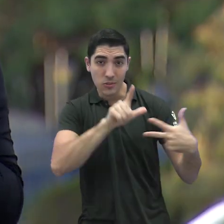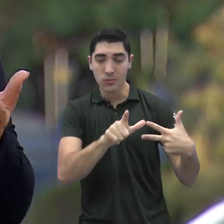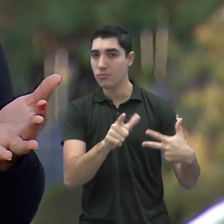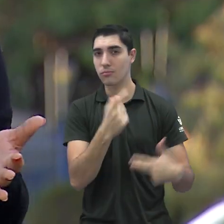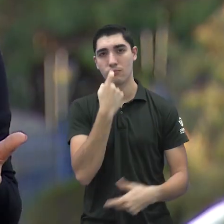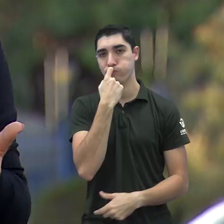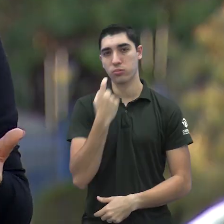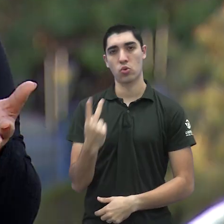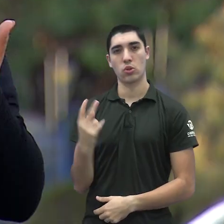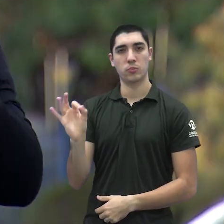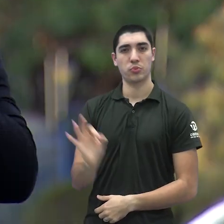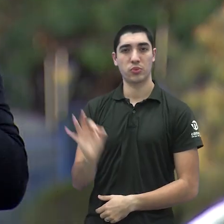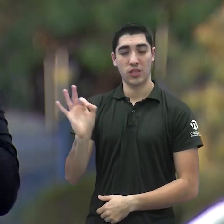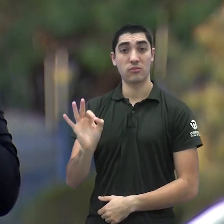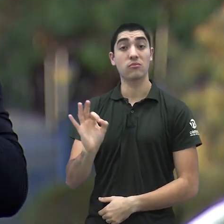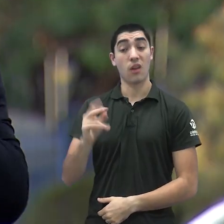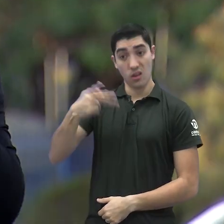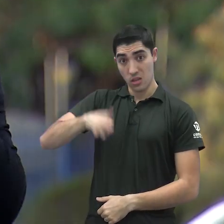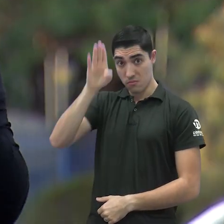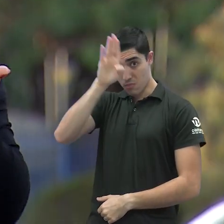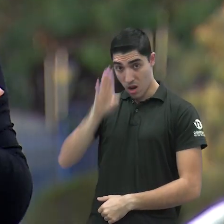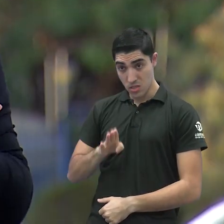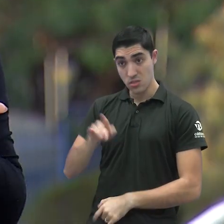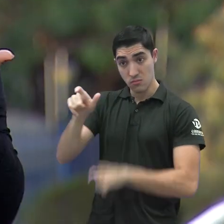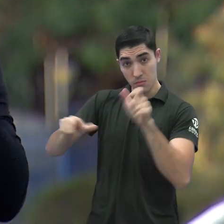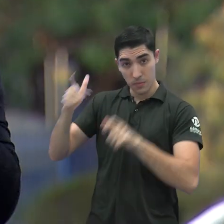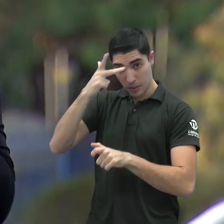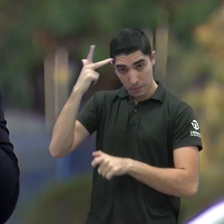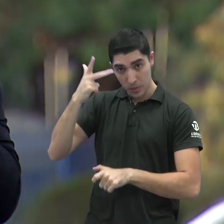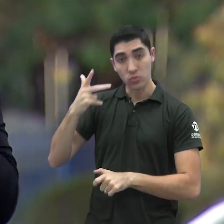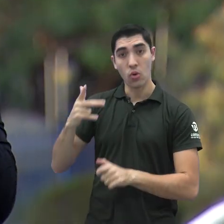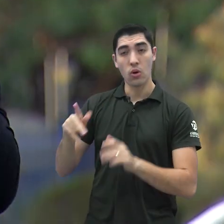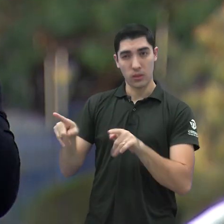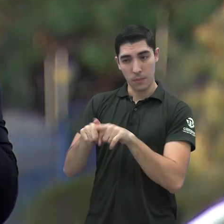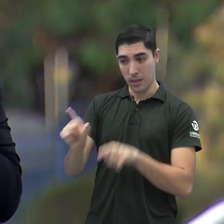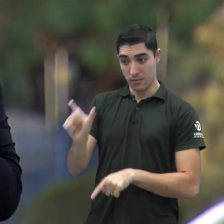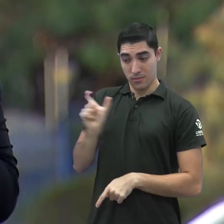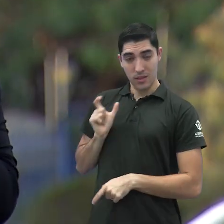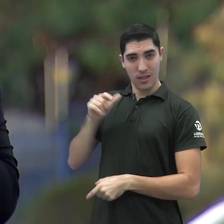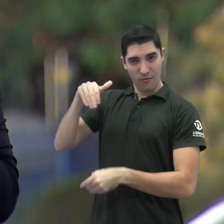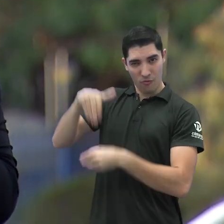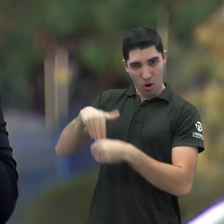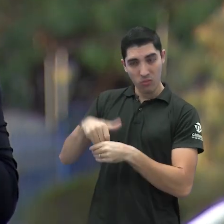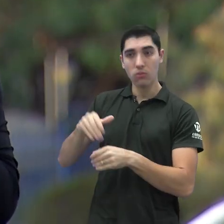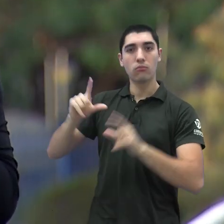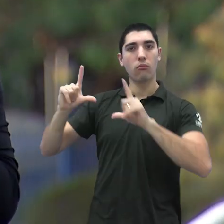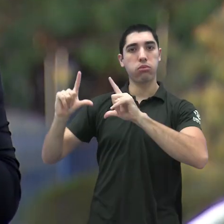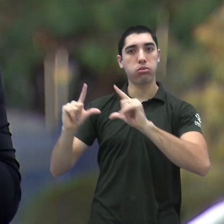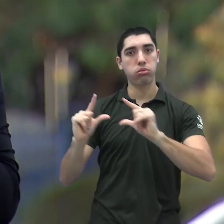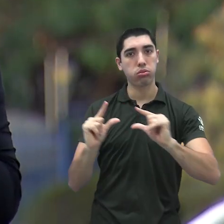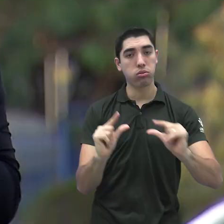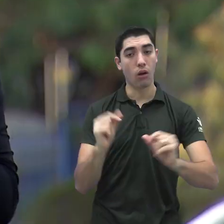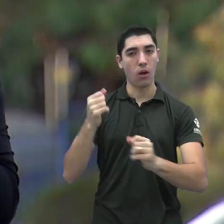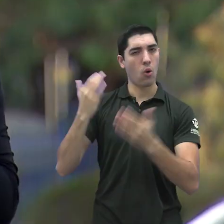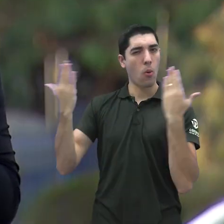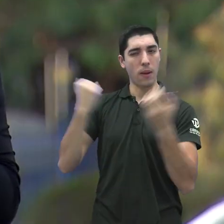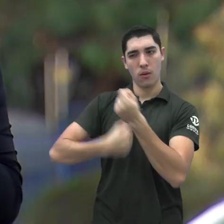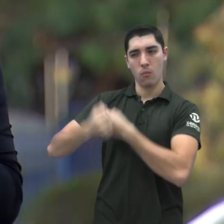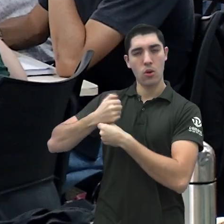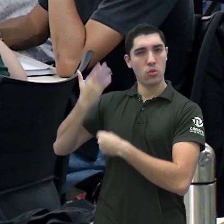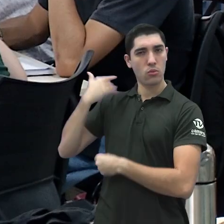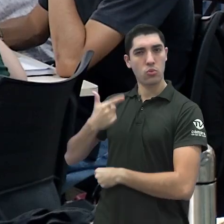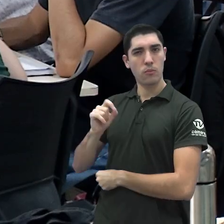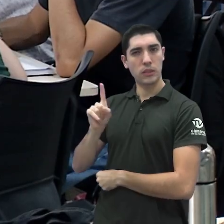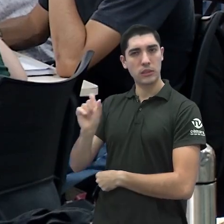mundo. No Brasil, pessoas de 16 a 24 anos com título de eleitor vêm diminuindo desde as eleições de